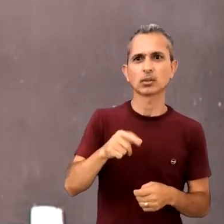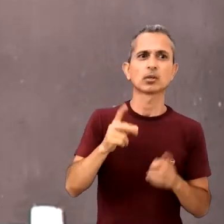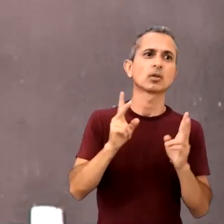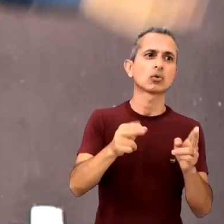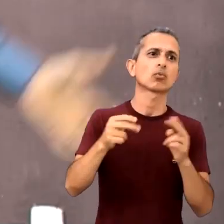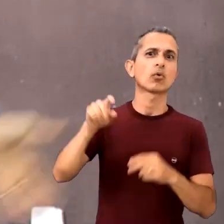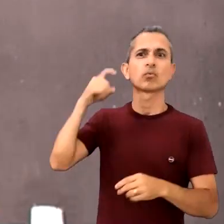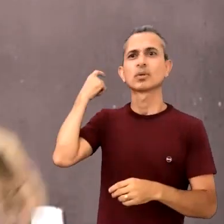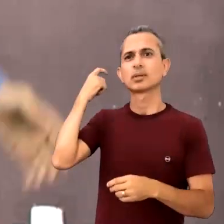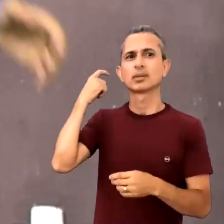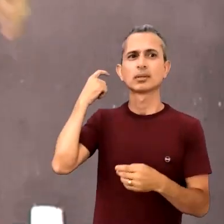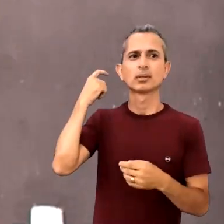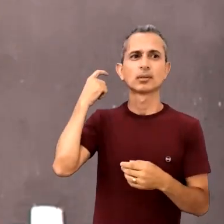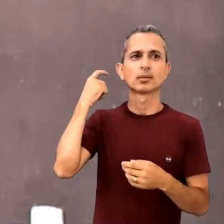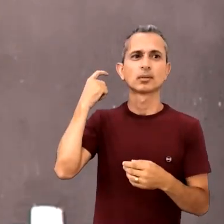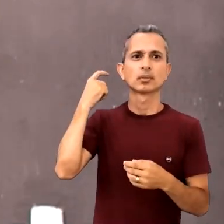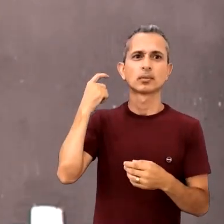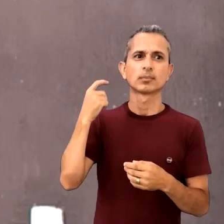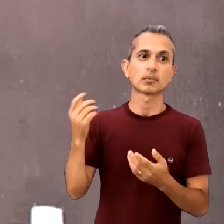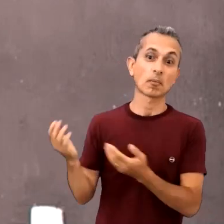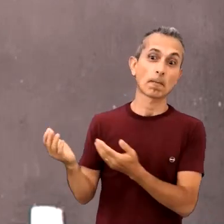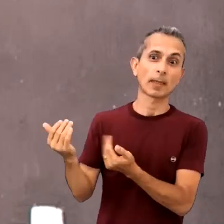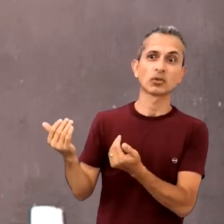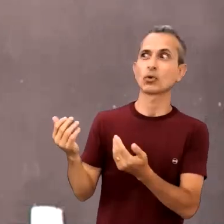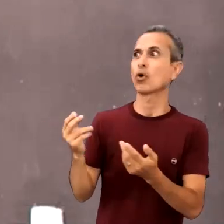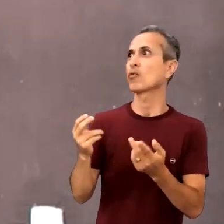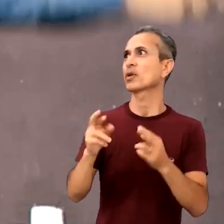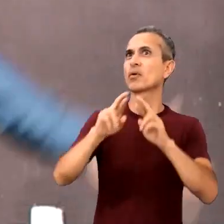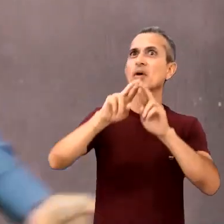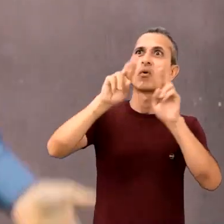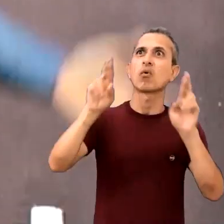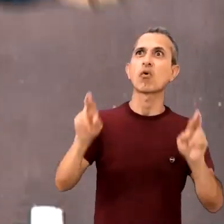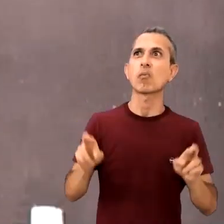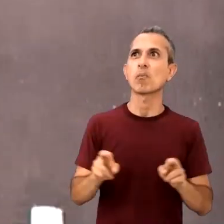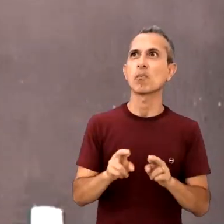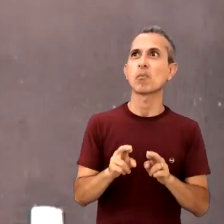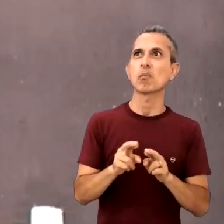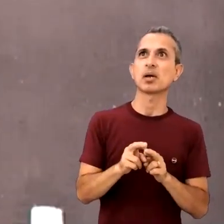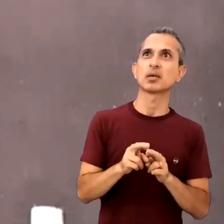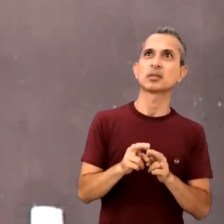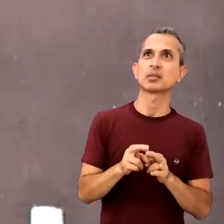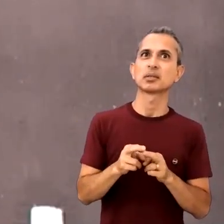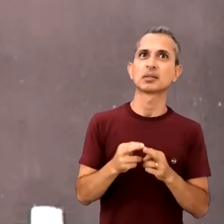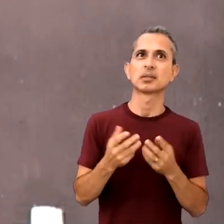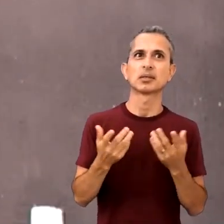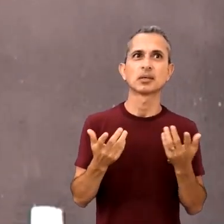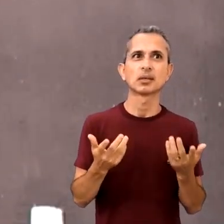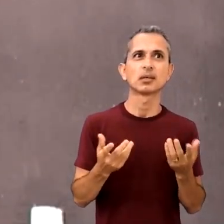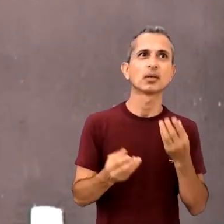Mas os jovens estão sucumbindo ao romance, ao loves in the air,